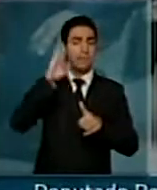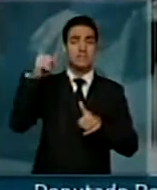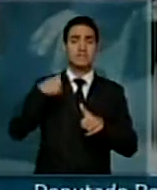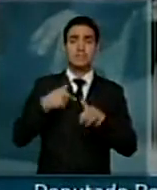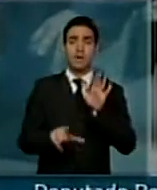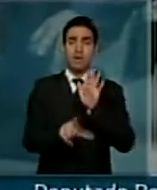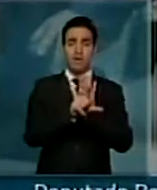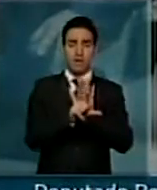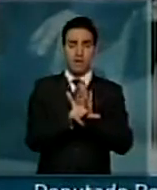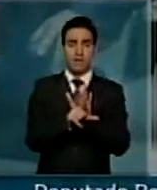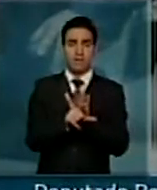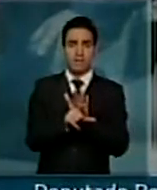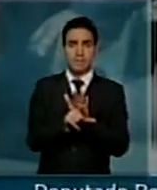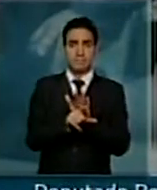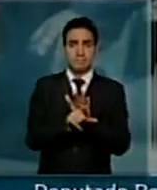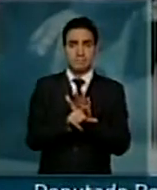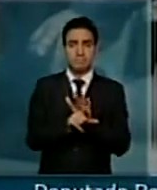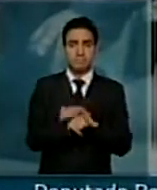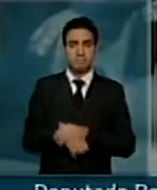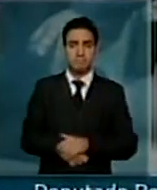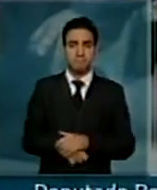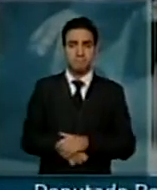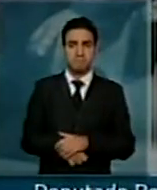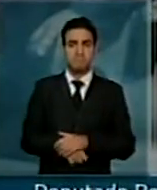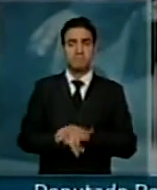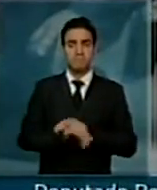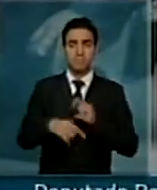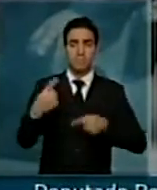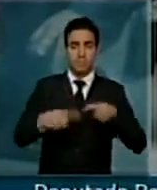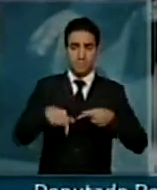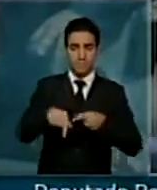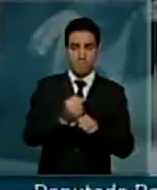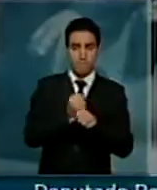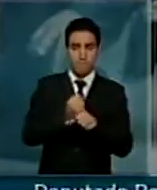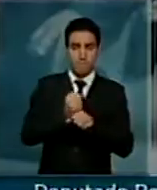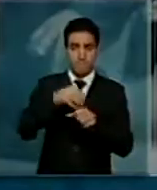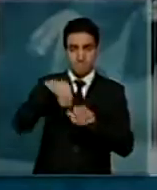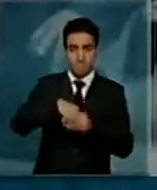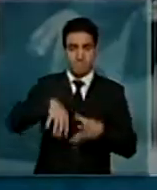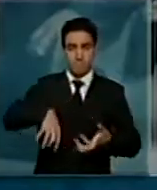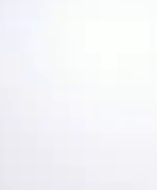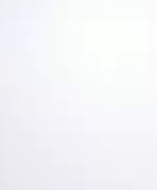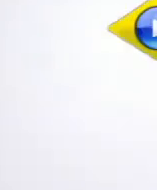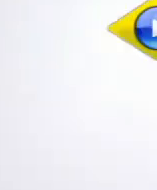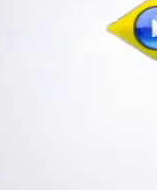área da educação a ser discutida este ano no Congresso. Muito obrigado.